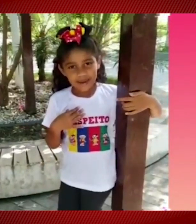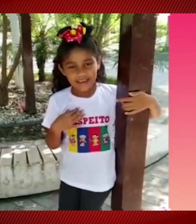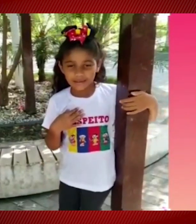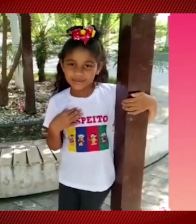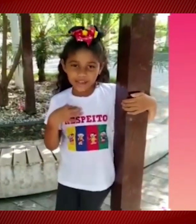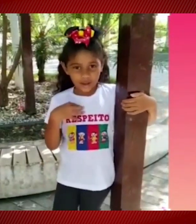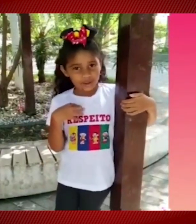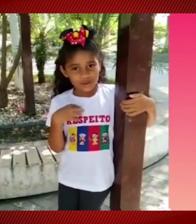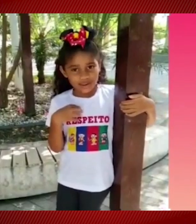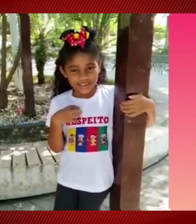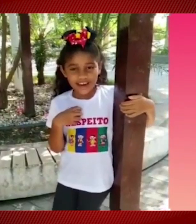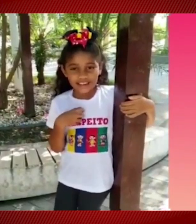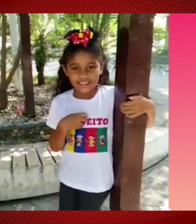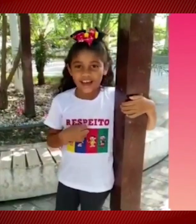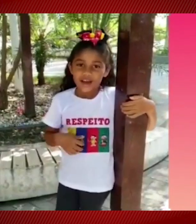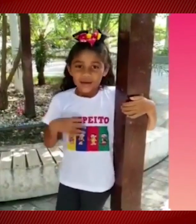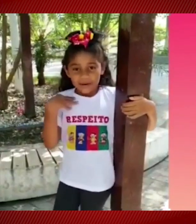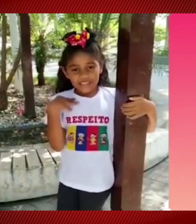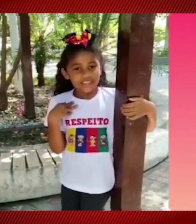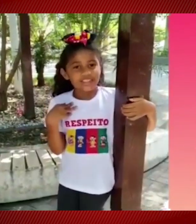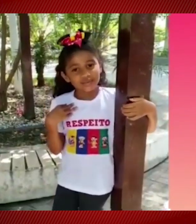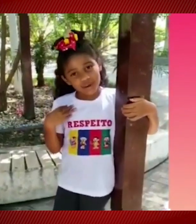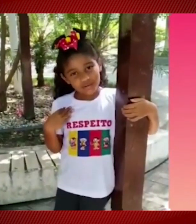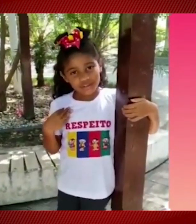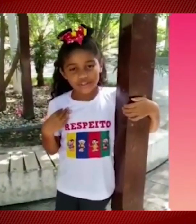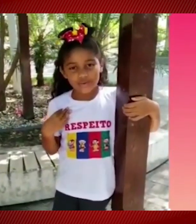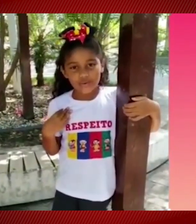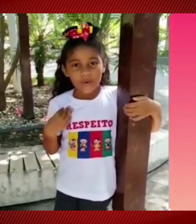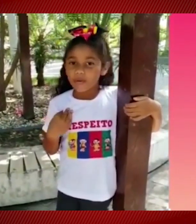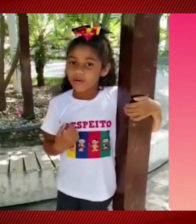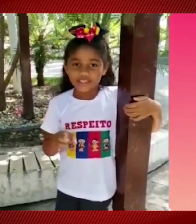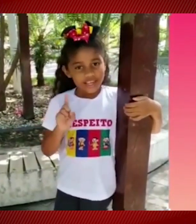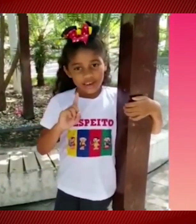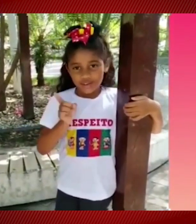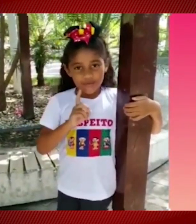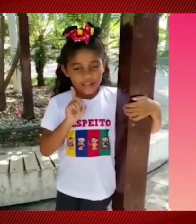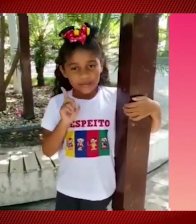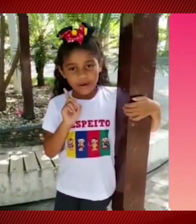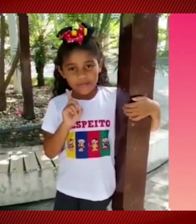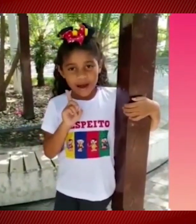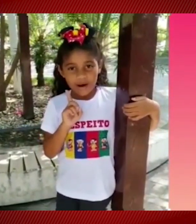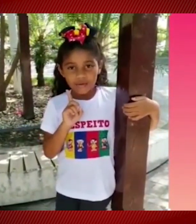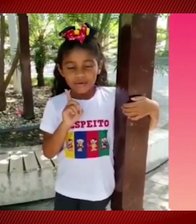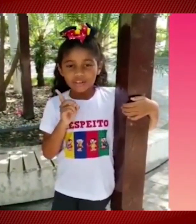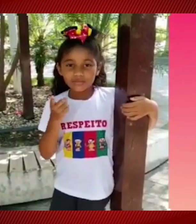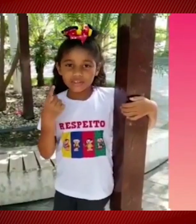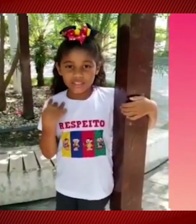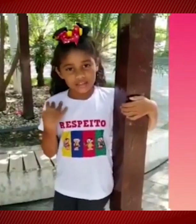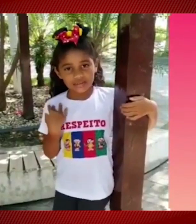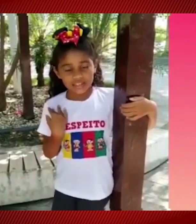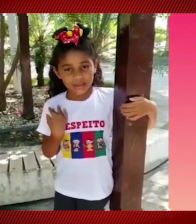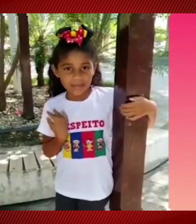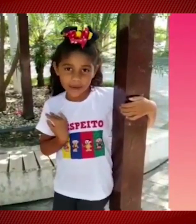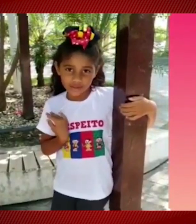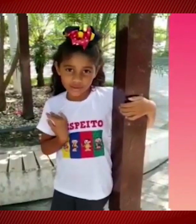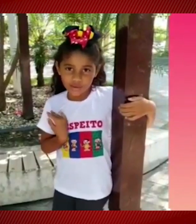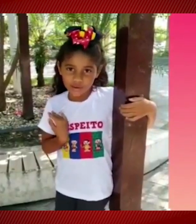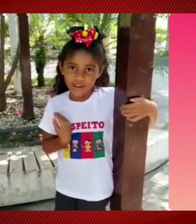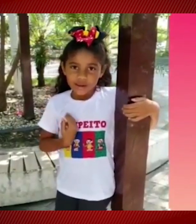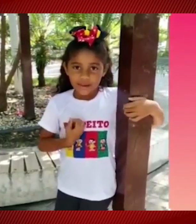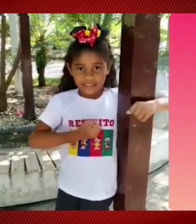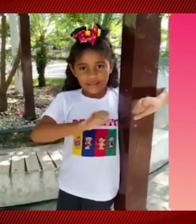de Literatura, a FLICT. Teve 2 meses de muito trabalho de preparação, com gestores,